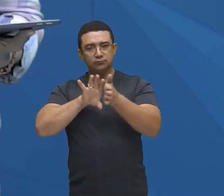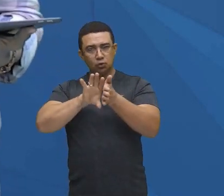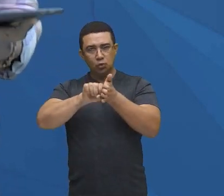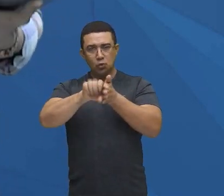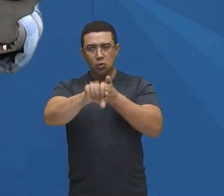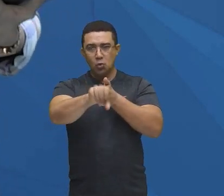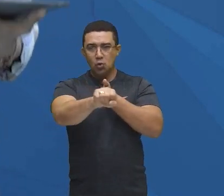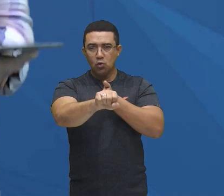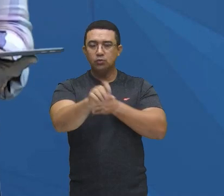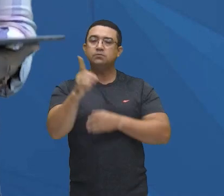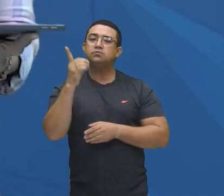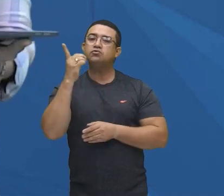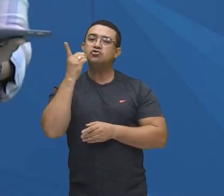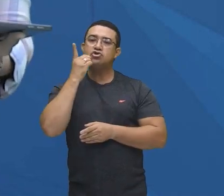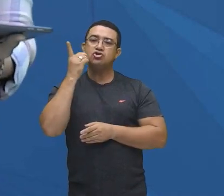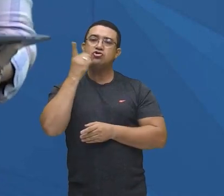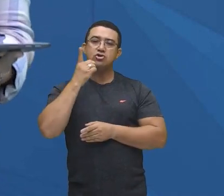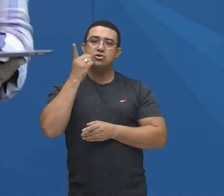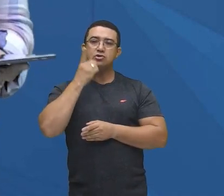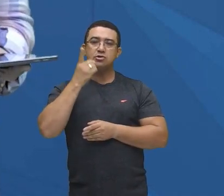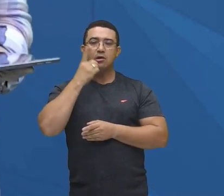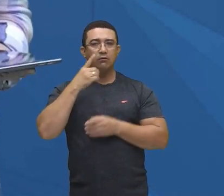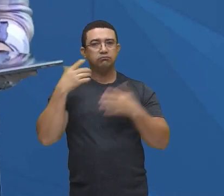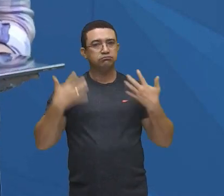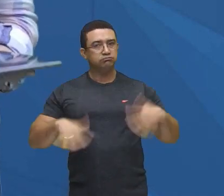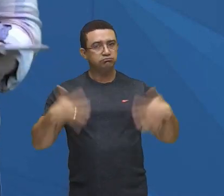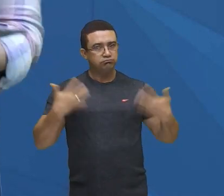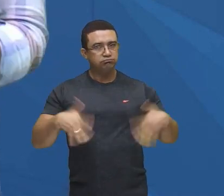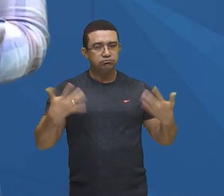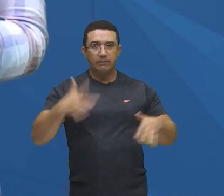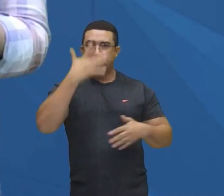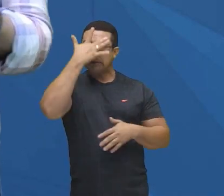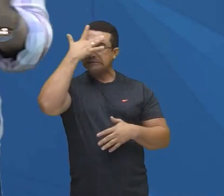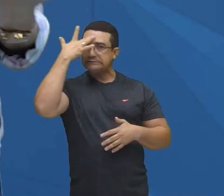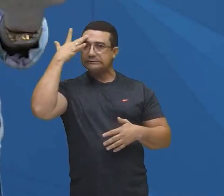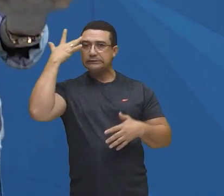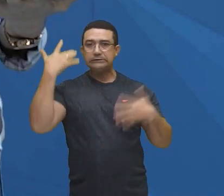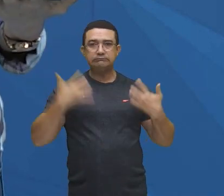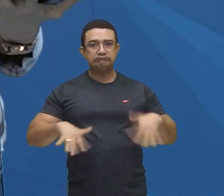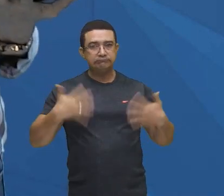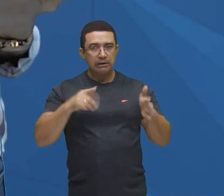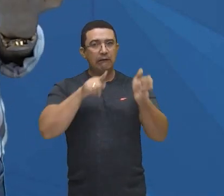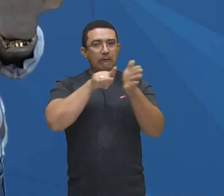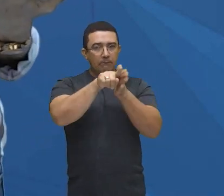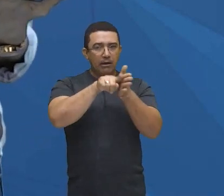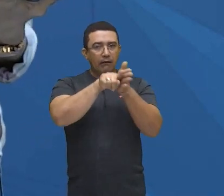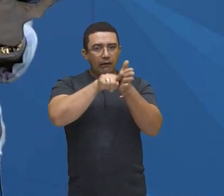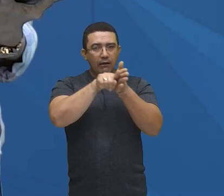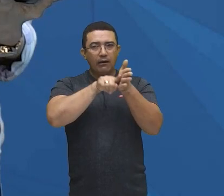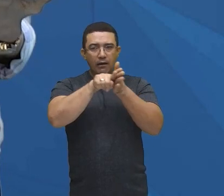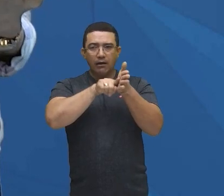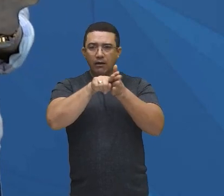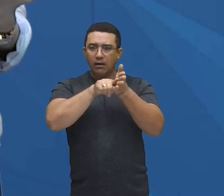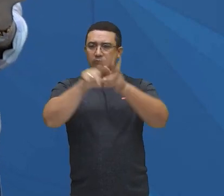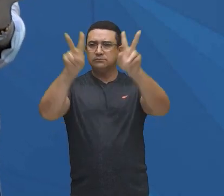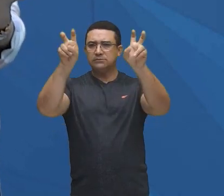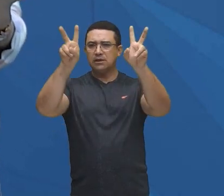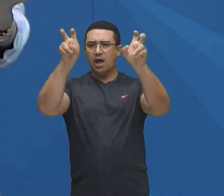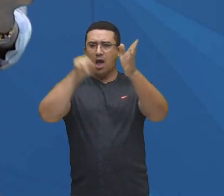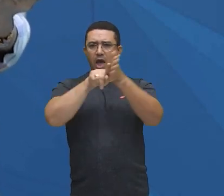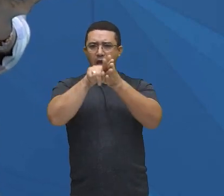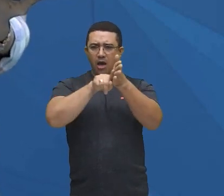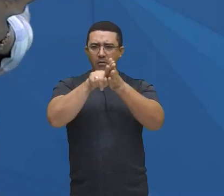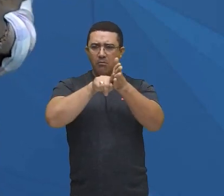diariamente, ou seja, é muita gente pesquisando na internet, procurando sobre os mais diversos temas, né? Agora imagina